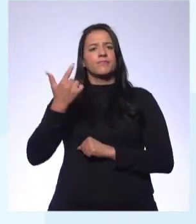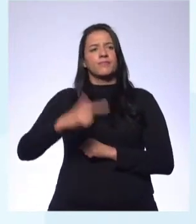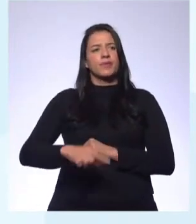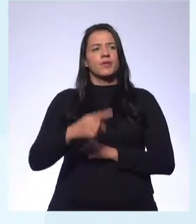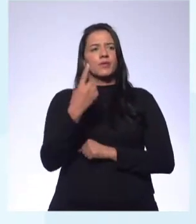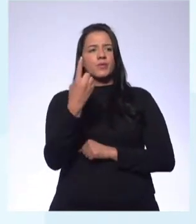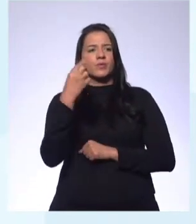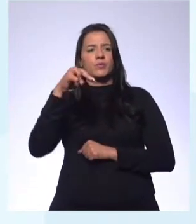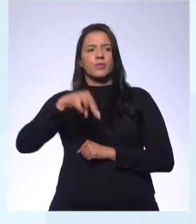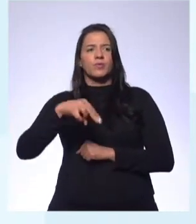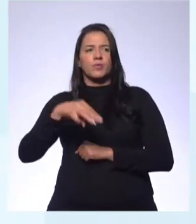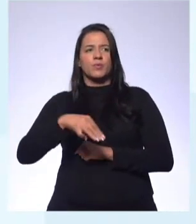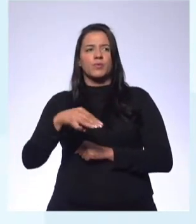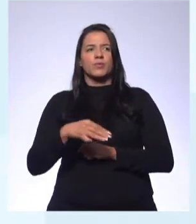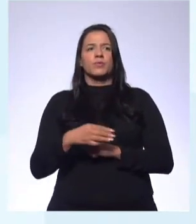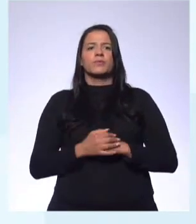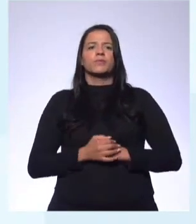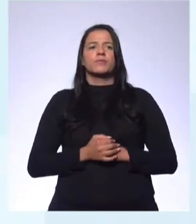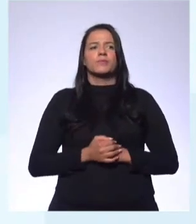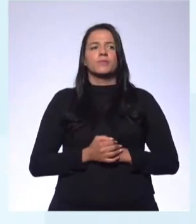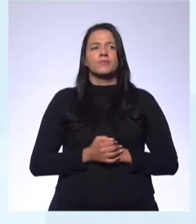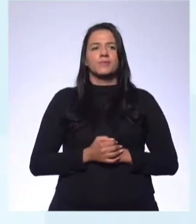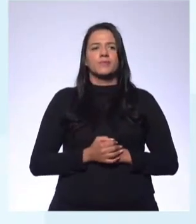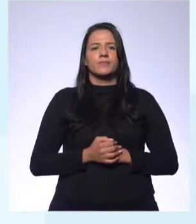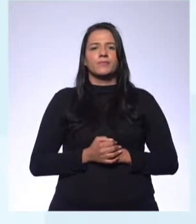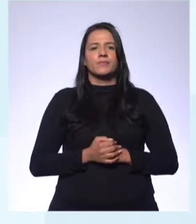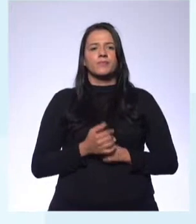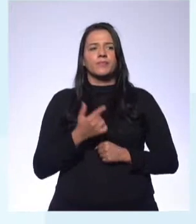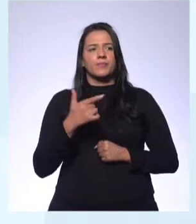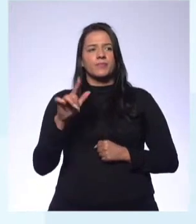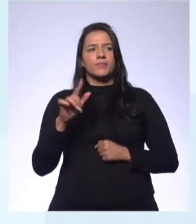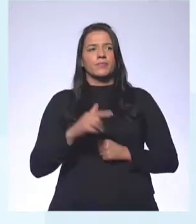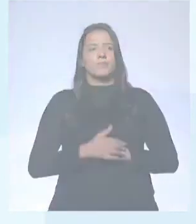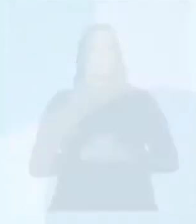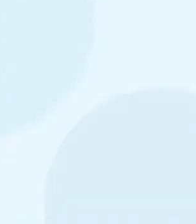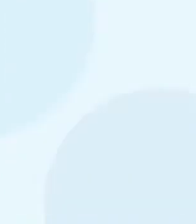minuto, 30 segundos e a gente já volta. O restinho do tempo.